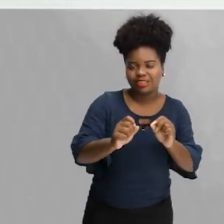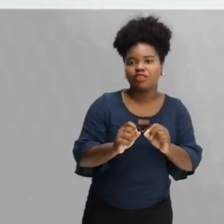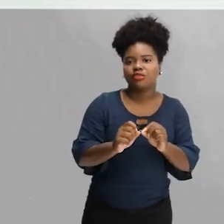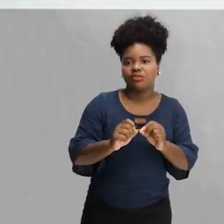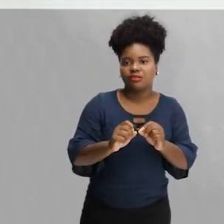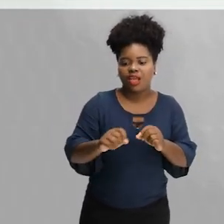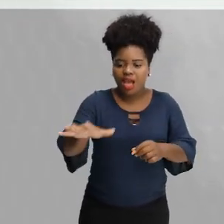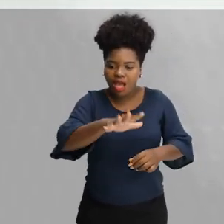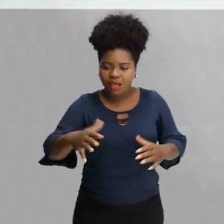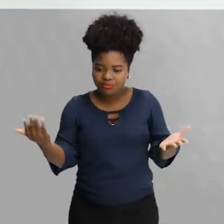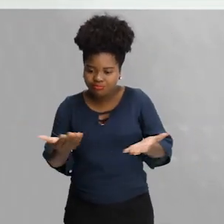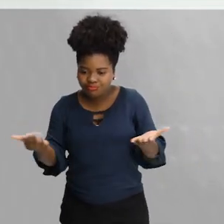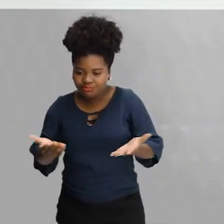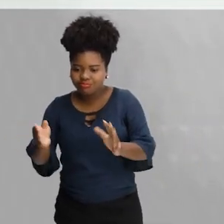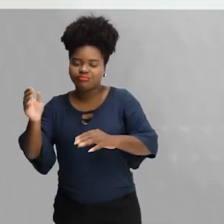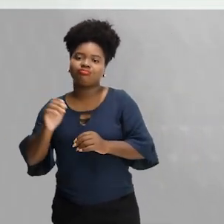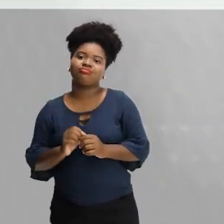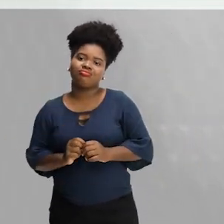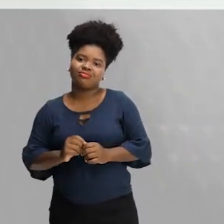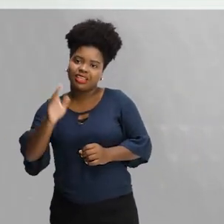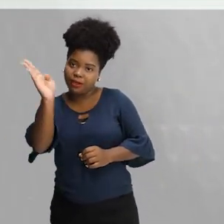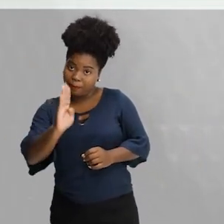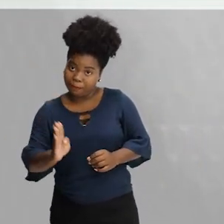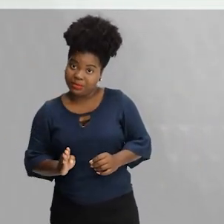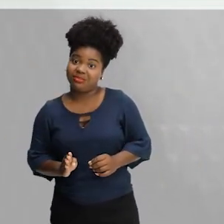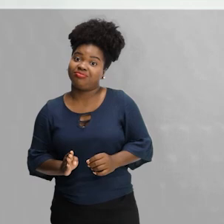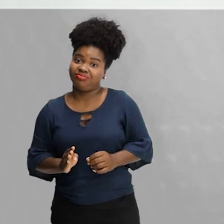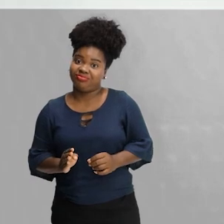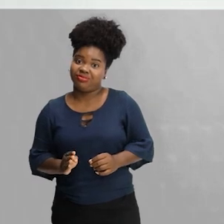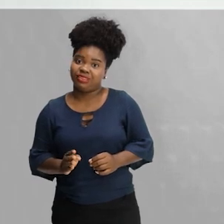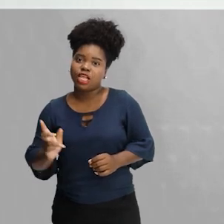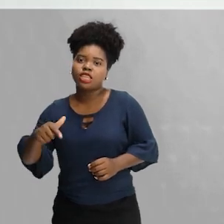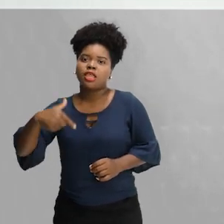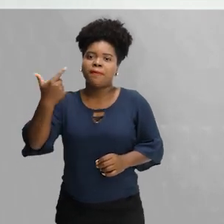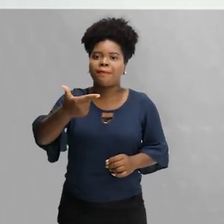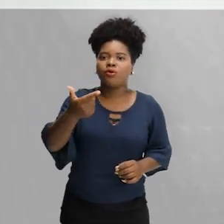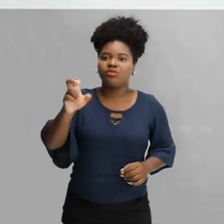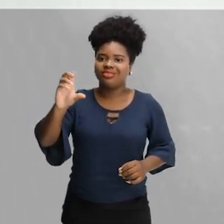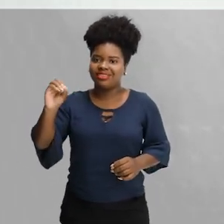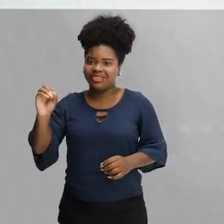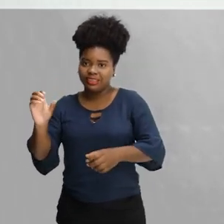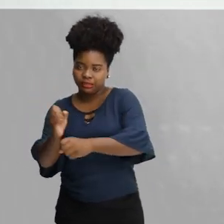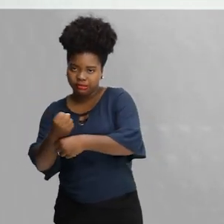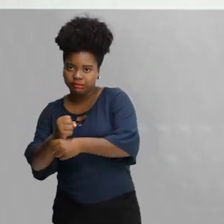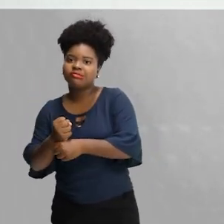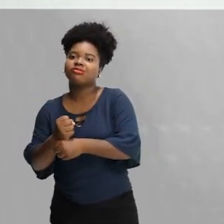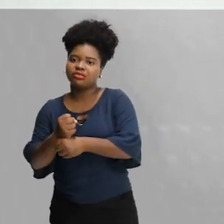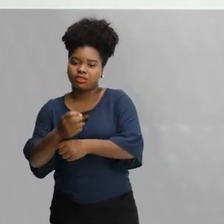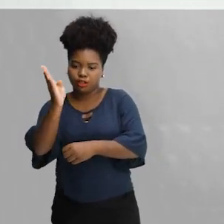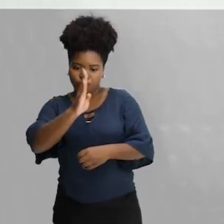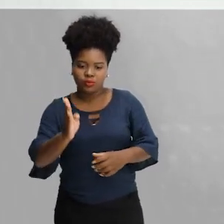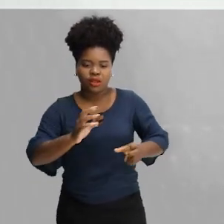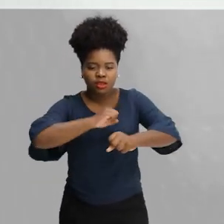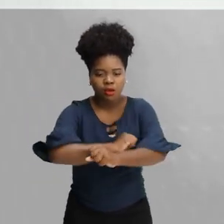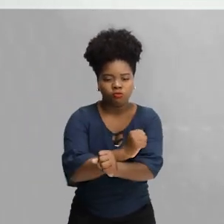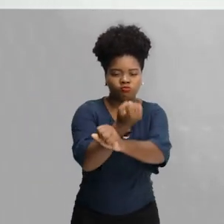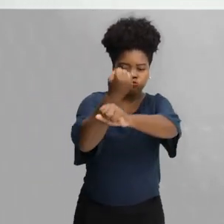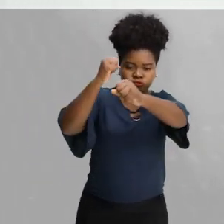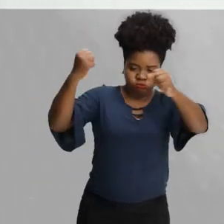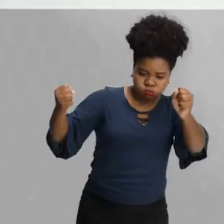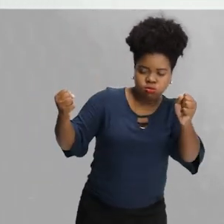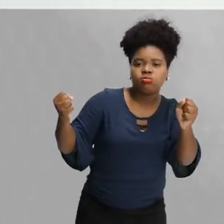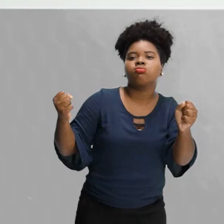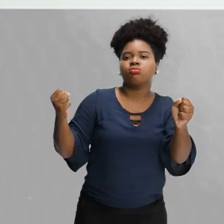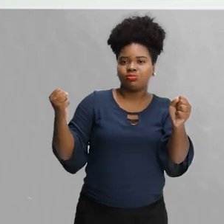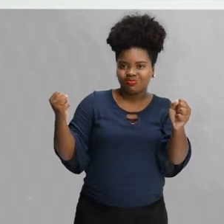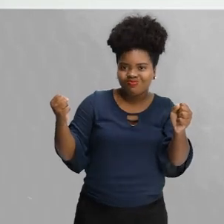500 anos, o território brasileiro é esse gigante, extremamente imponente, com vasta